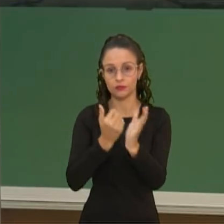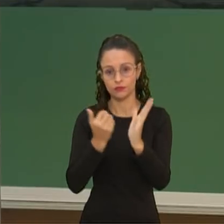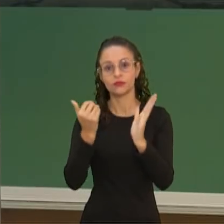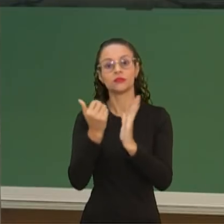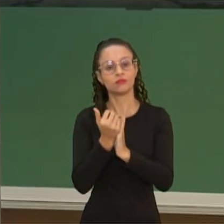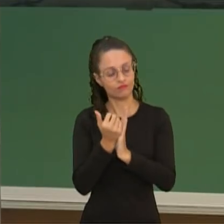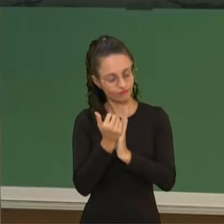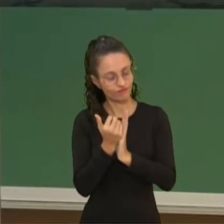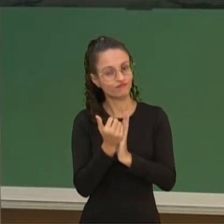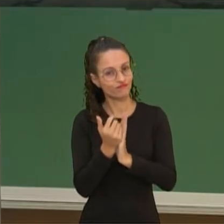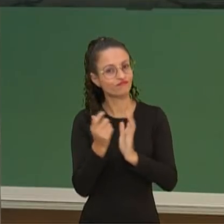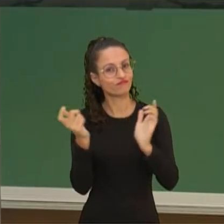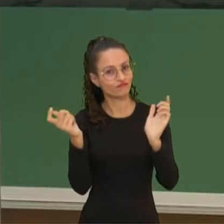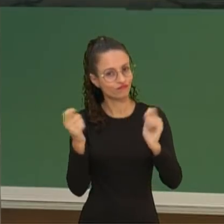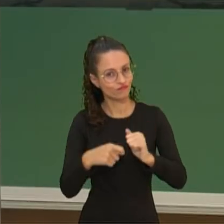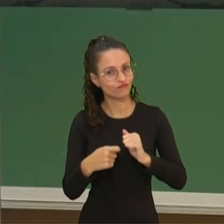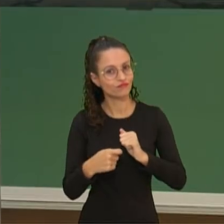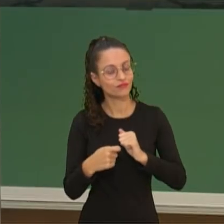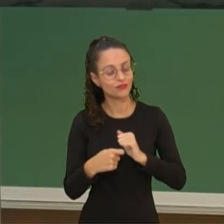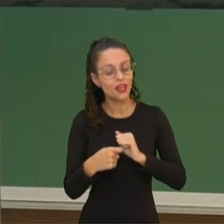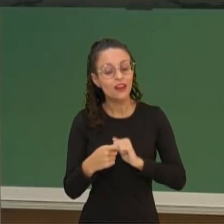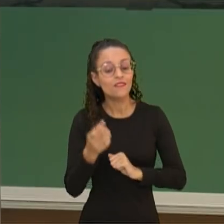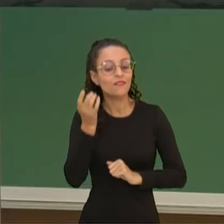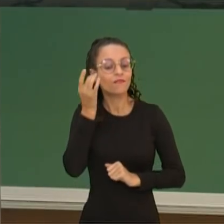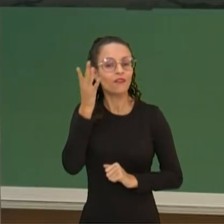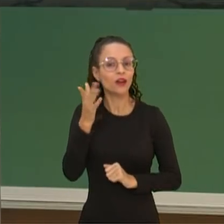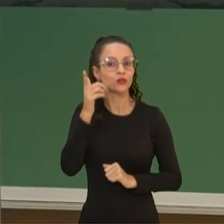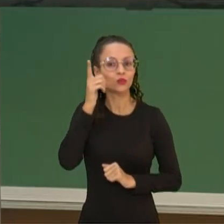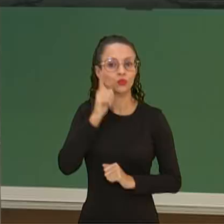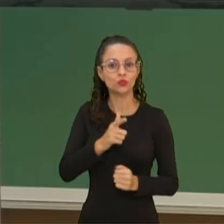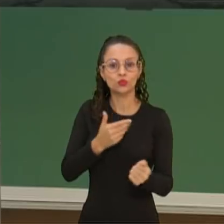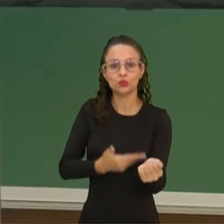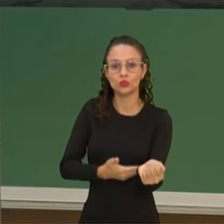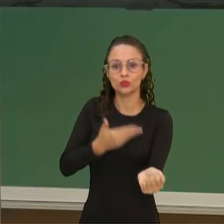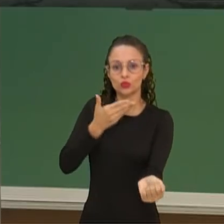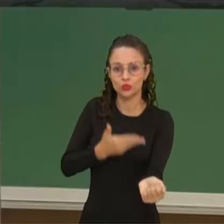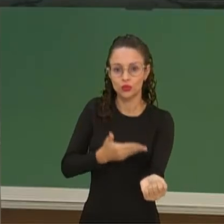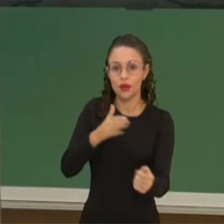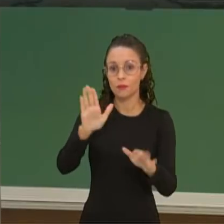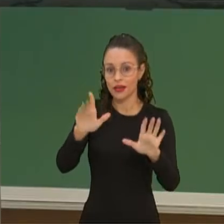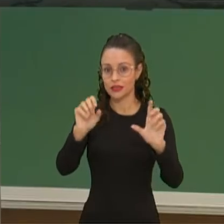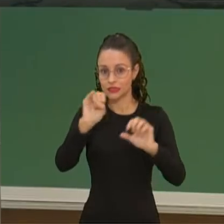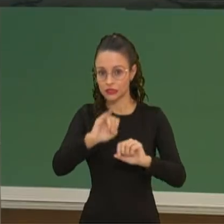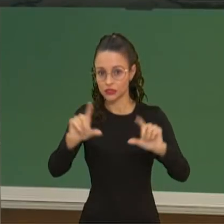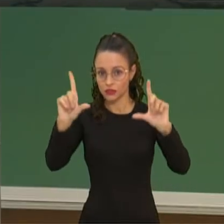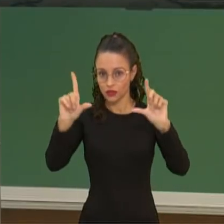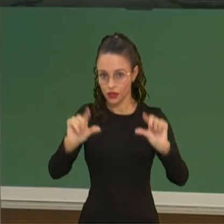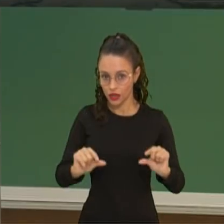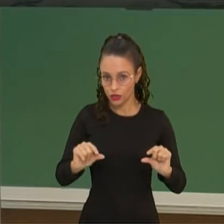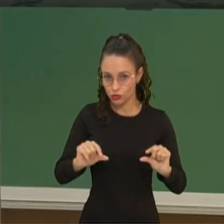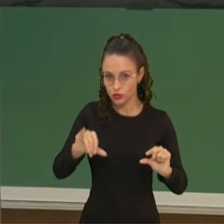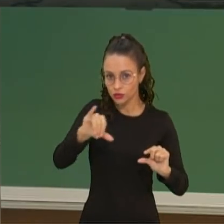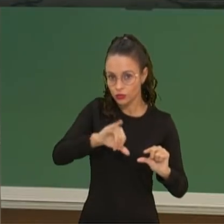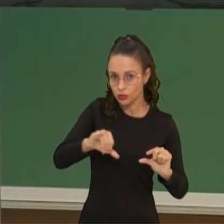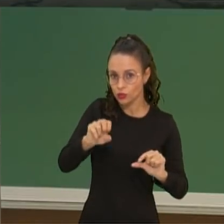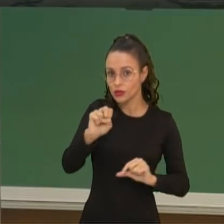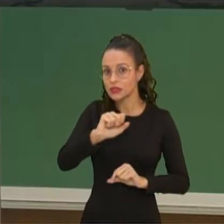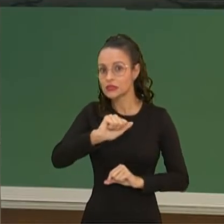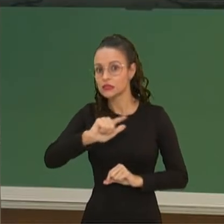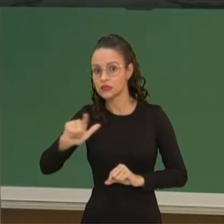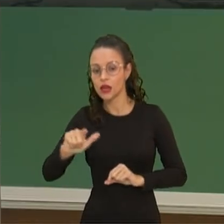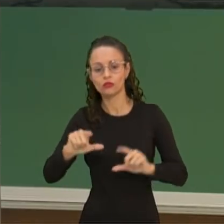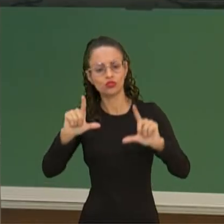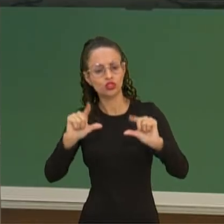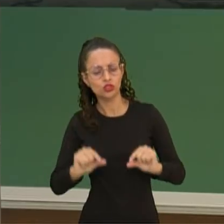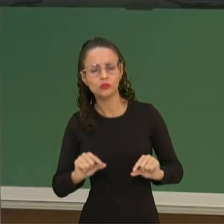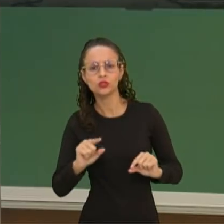vai favorecer o surgimento dessa doença. Mas se a gente reduzir o consumo de gorduras e de sal, a gente diminui as chances de ter